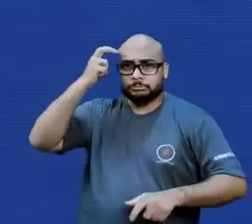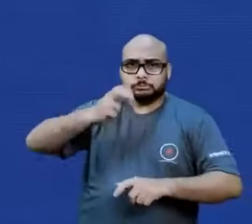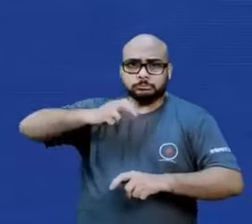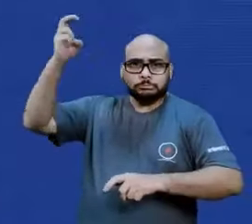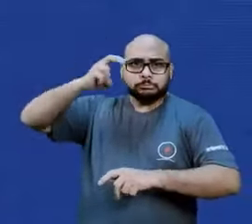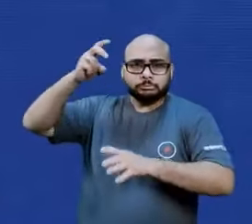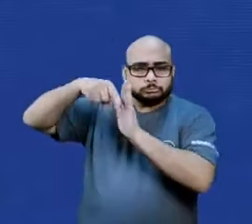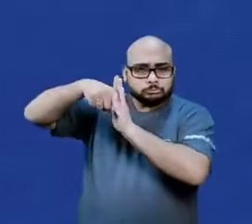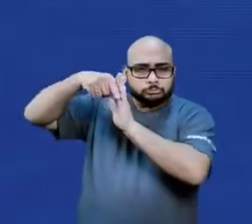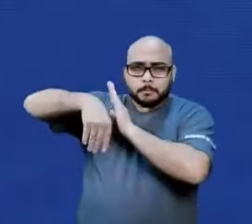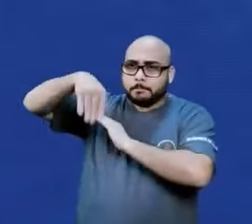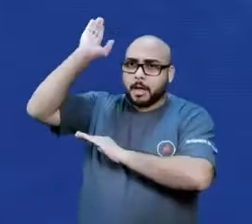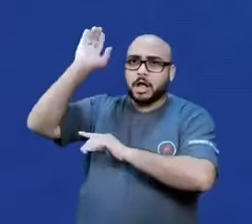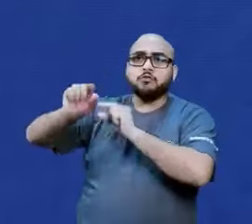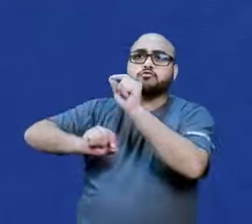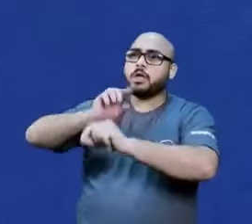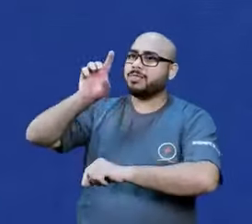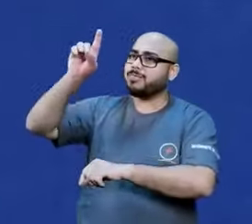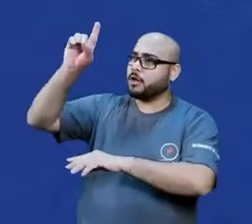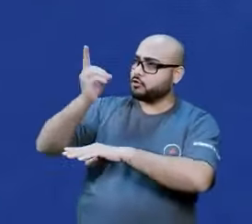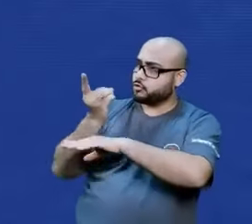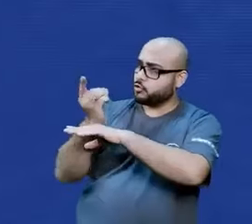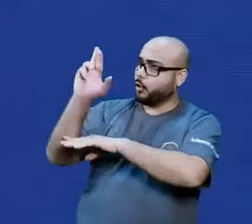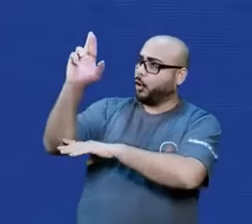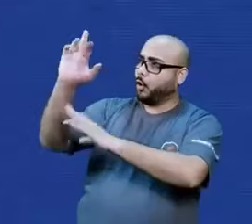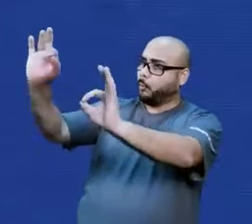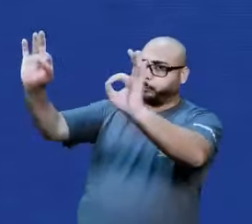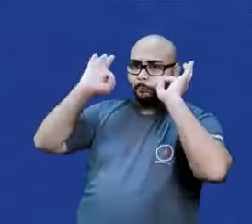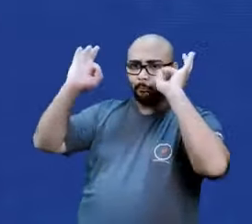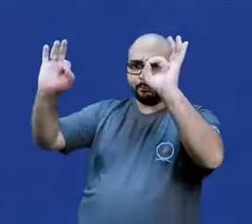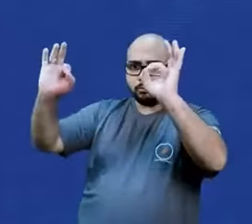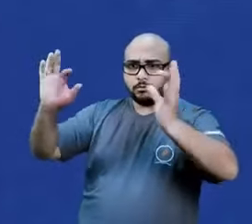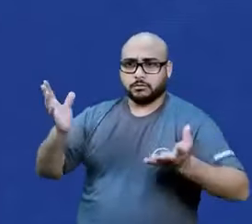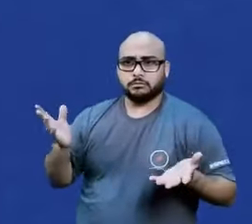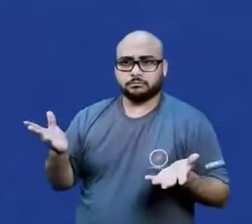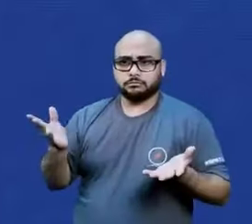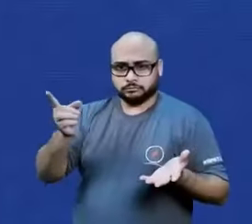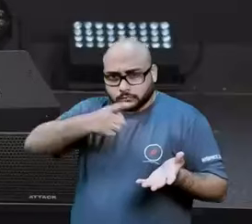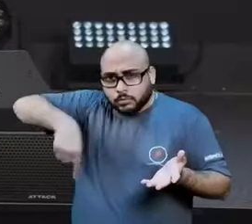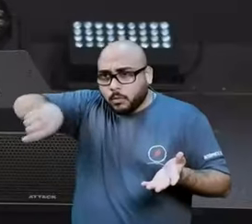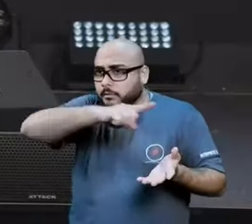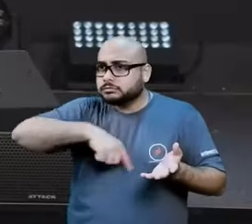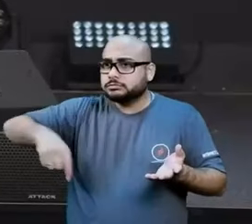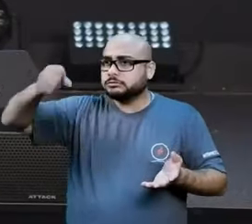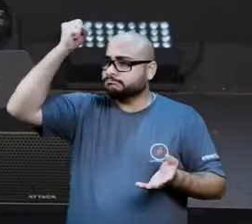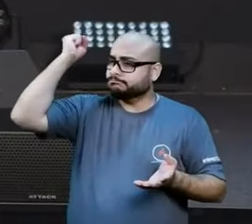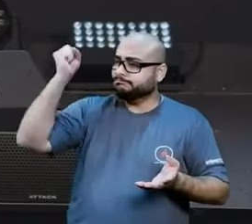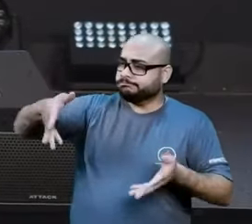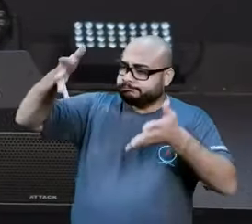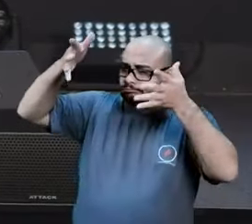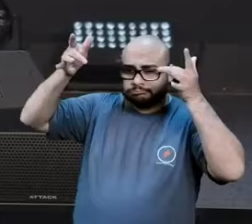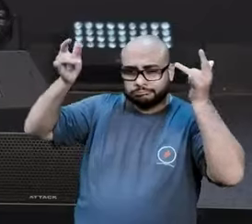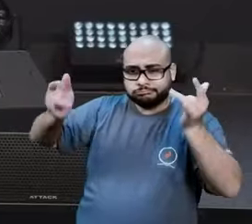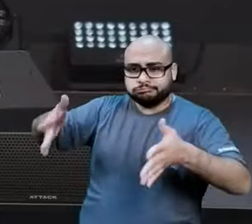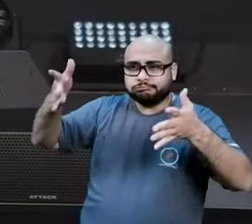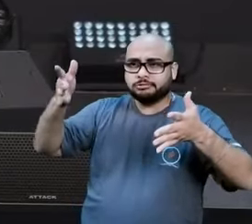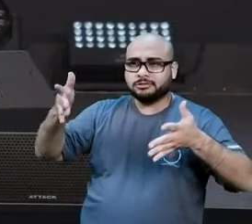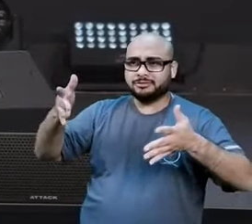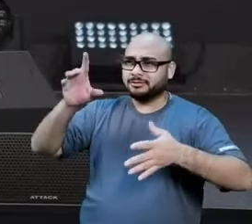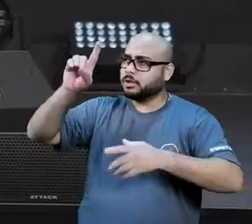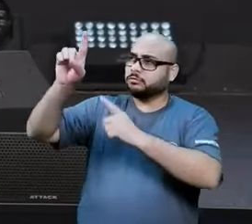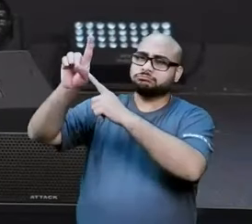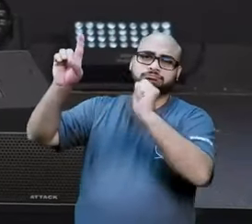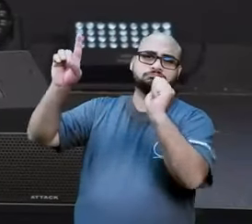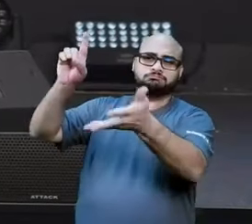doutores não são nada diante do entendimento e do conhecimento de Deus ele